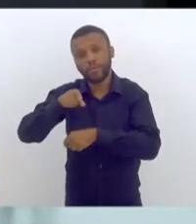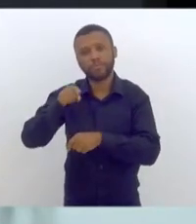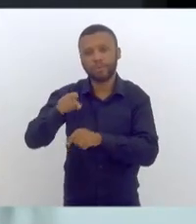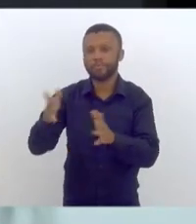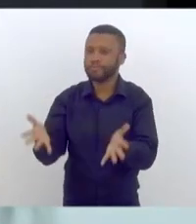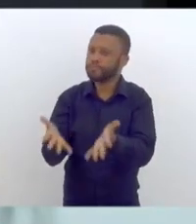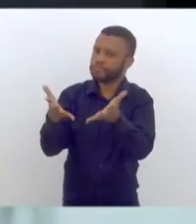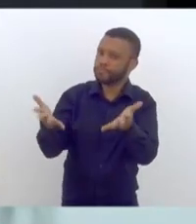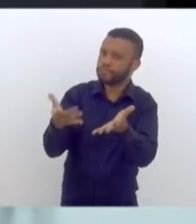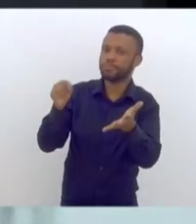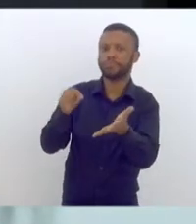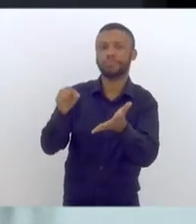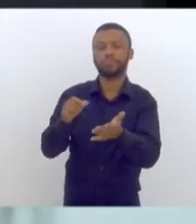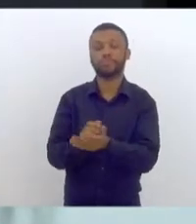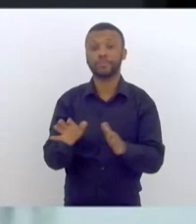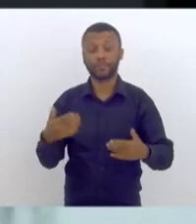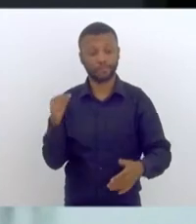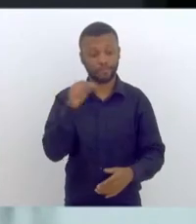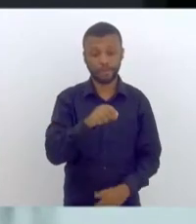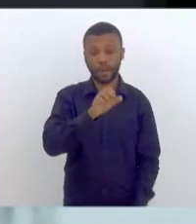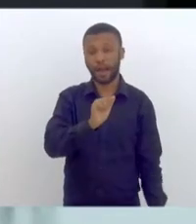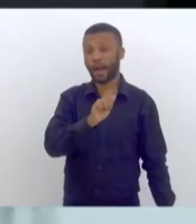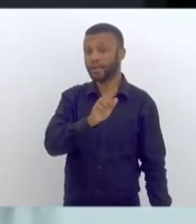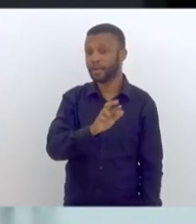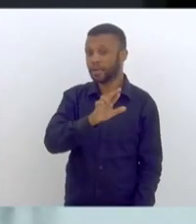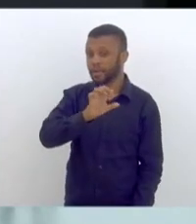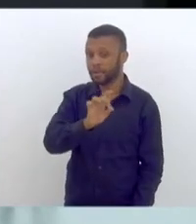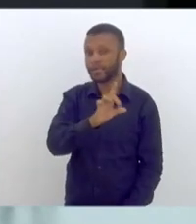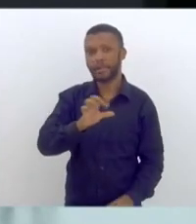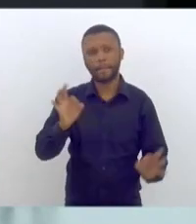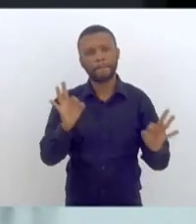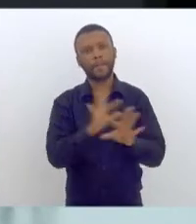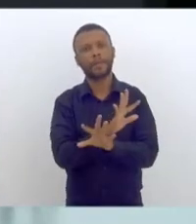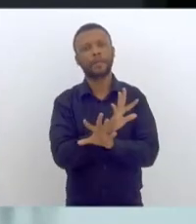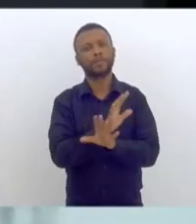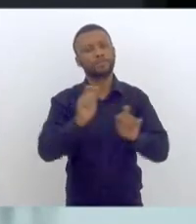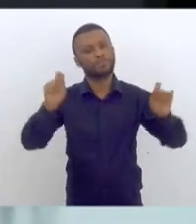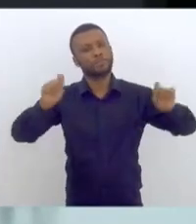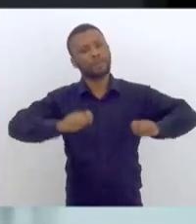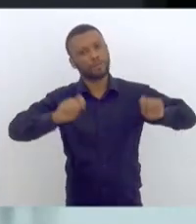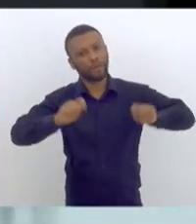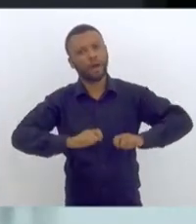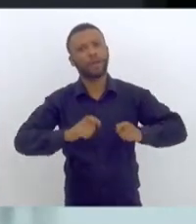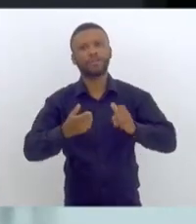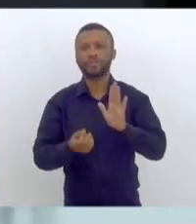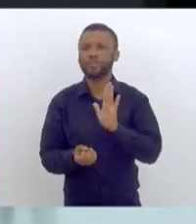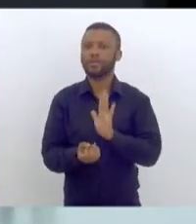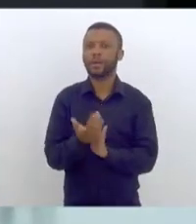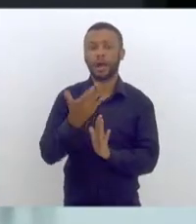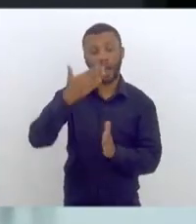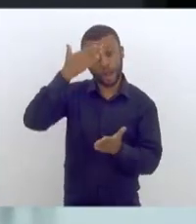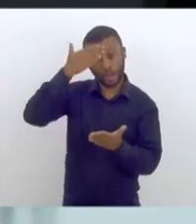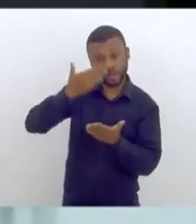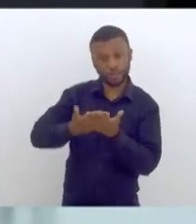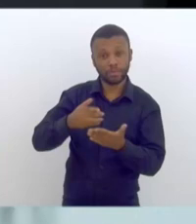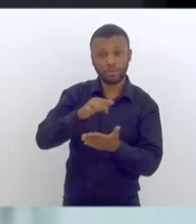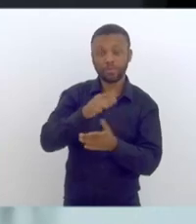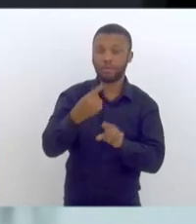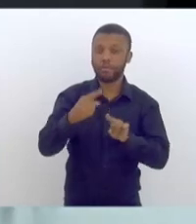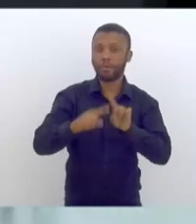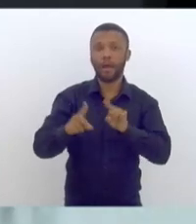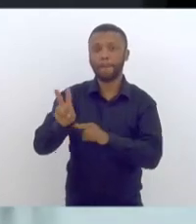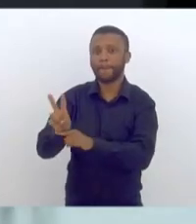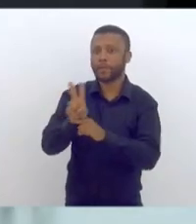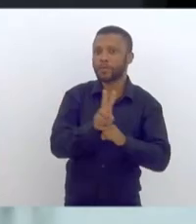fomentado isso a gerry eu acho que tem plenas condições de gerar né Eu acho que isso é sucesso emprestar os 10